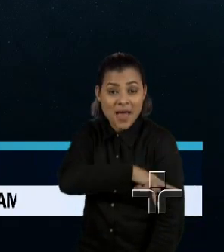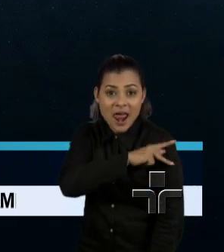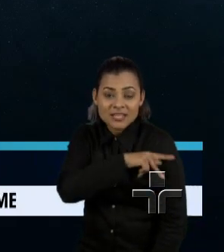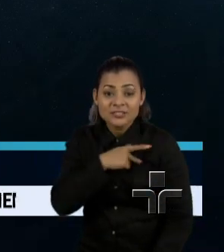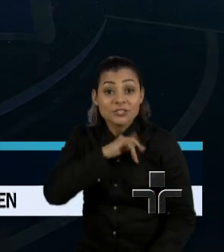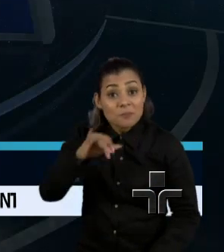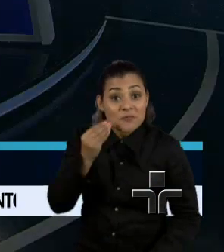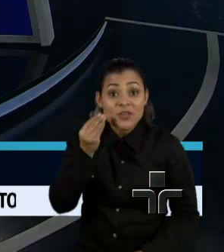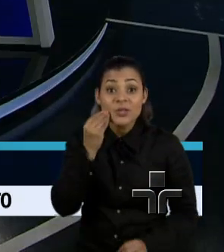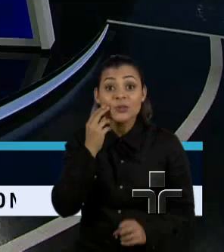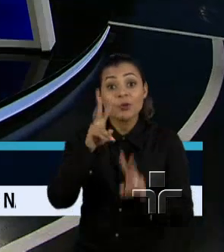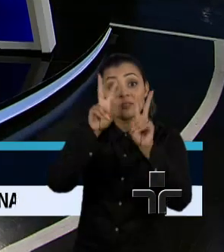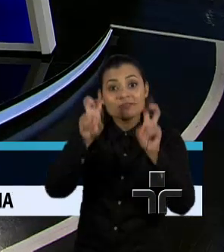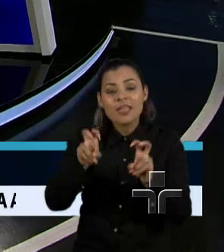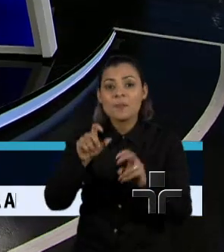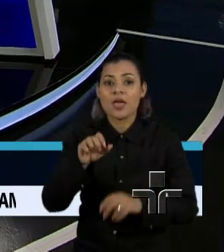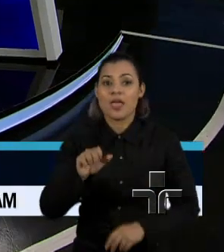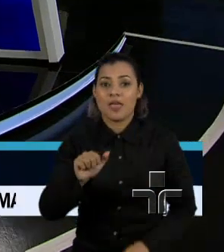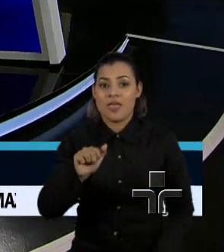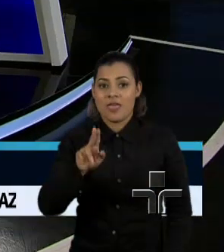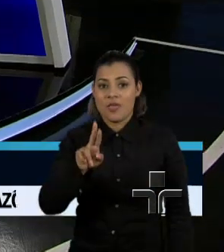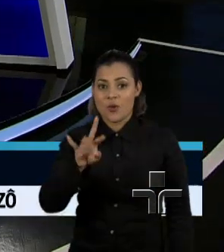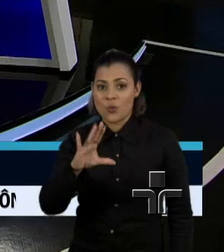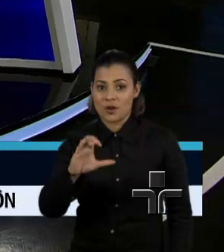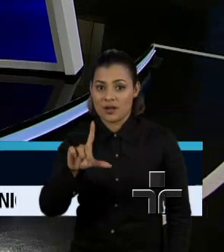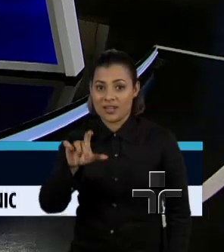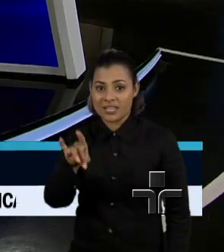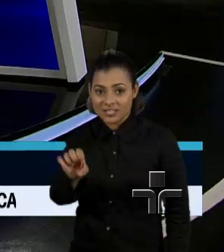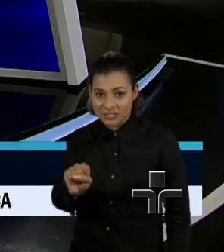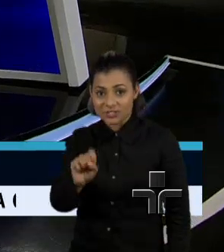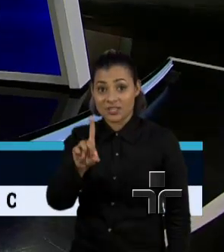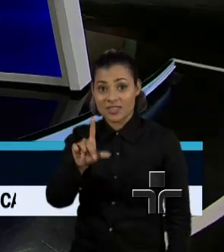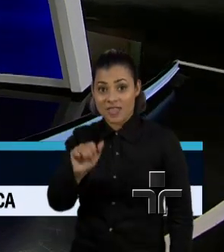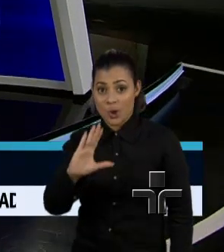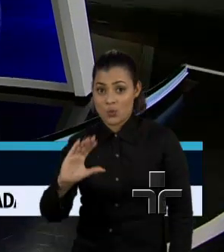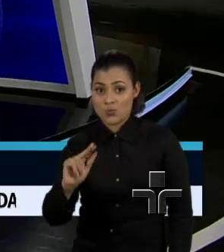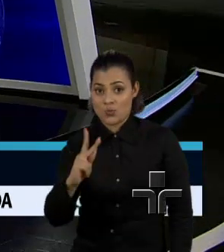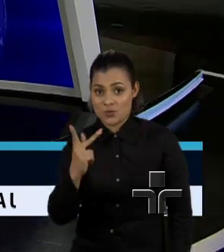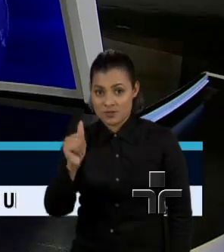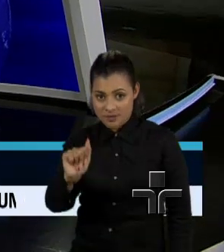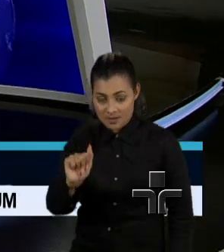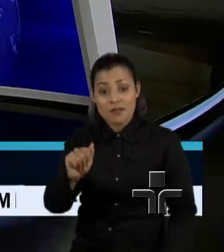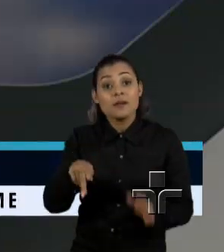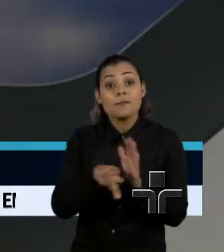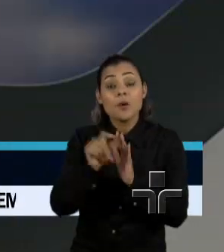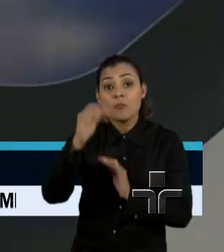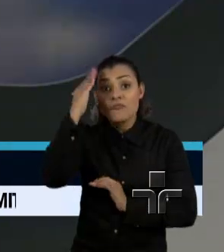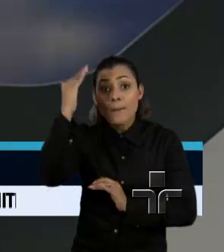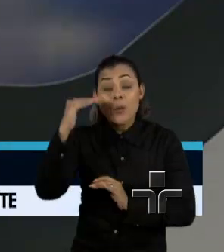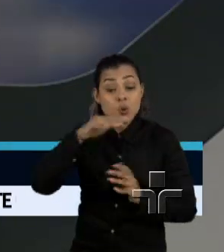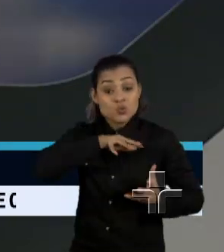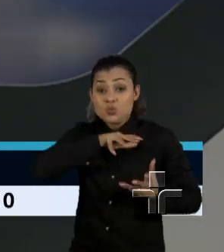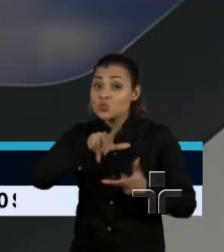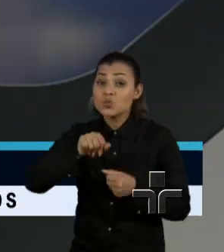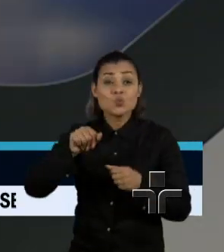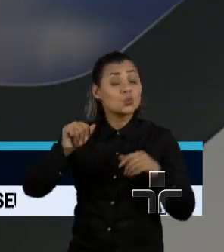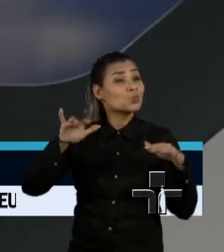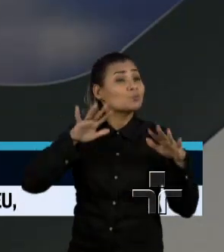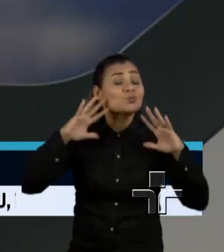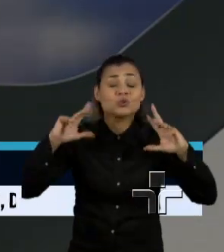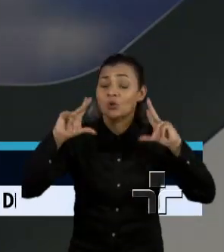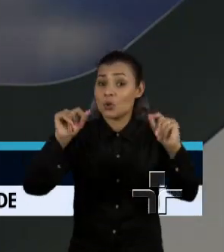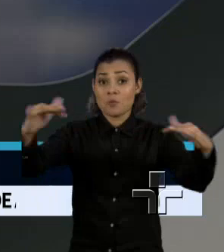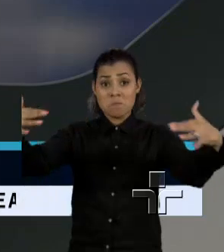da Cunha, houve um debate muito grande. Euclides é tido como um grande gênio nacional e realmente foi,